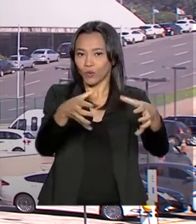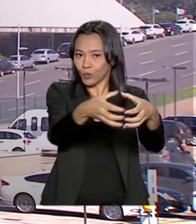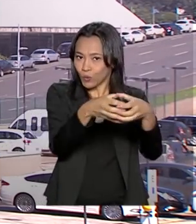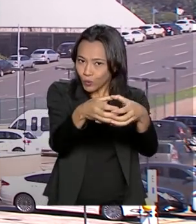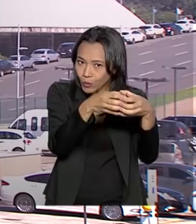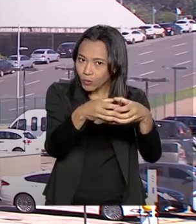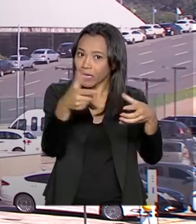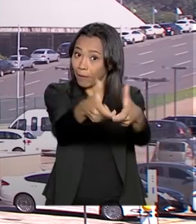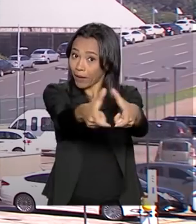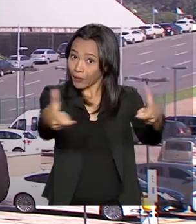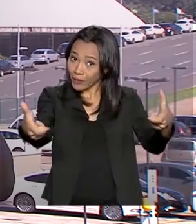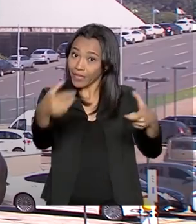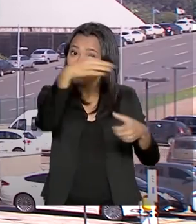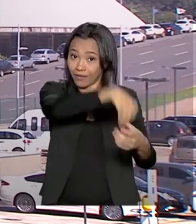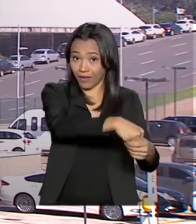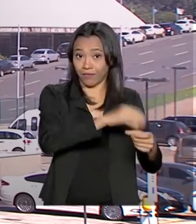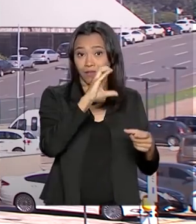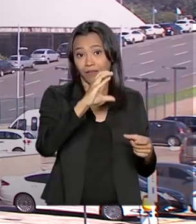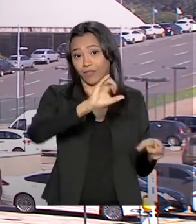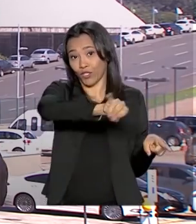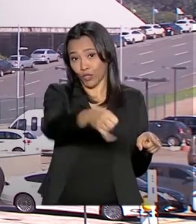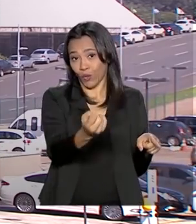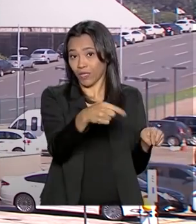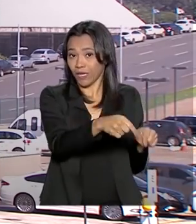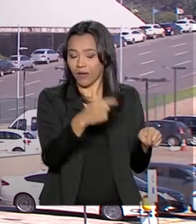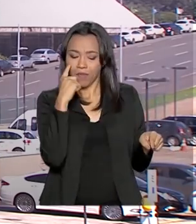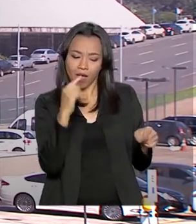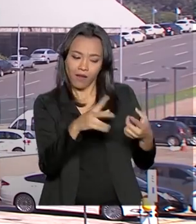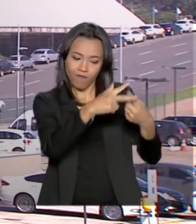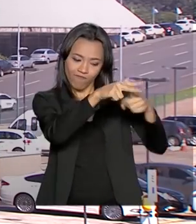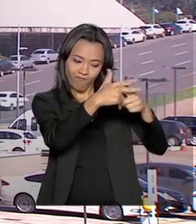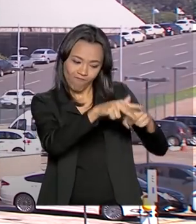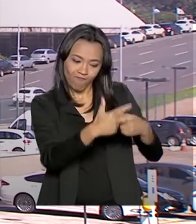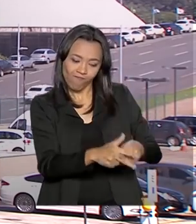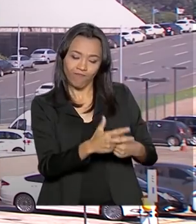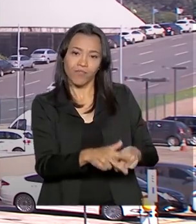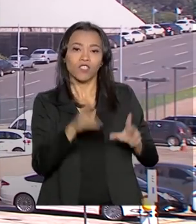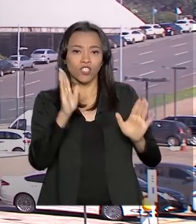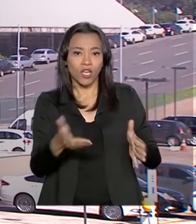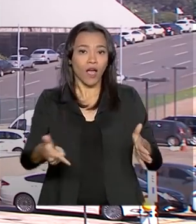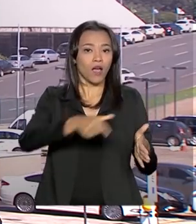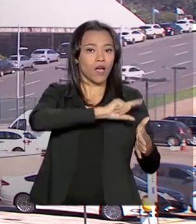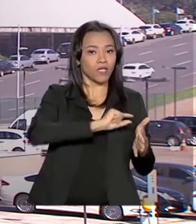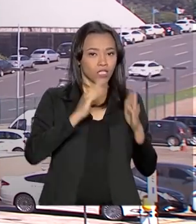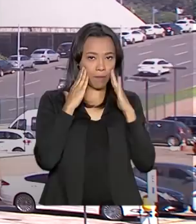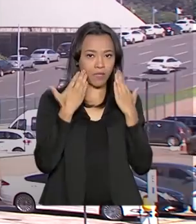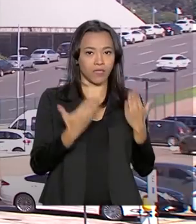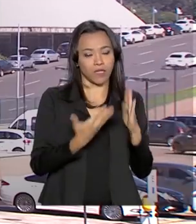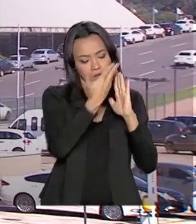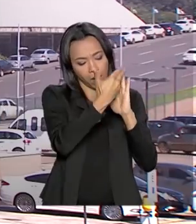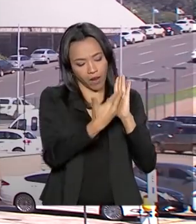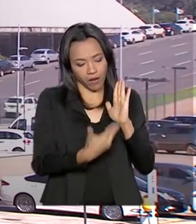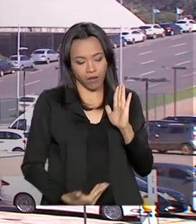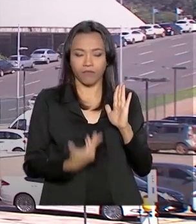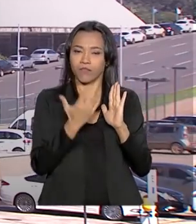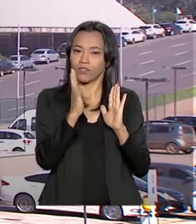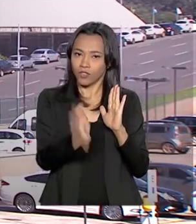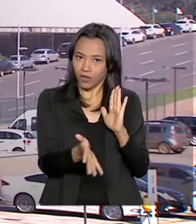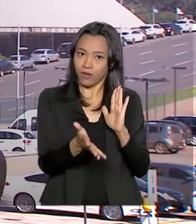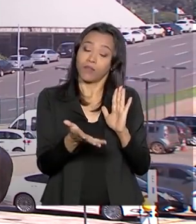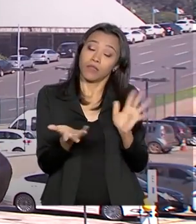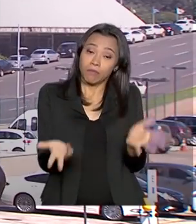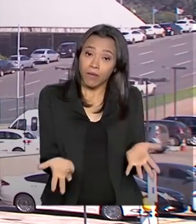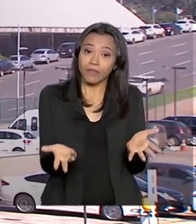tem maioria na CCJ, ajustando ali o parecer que já havia sido apresentado pelo relator, o deputado delegado Marcelo